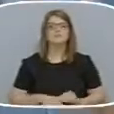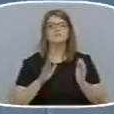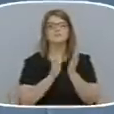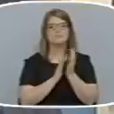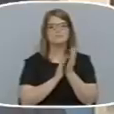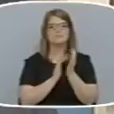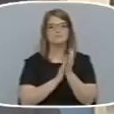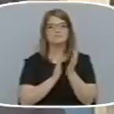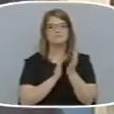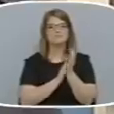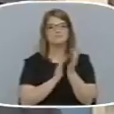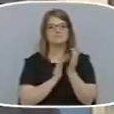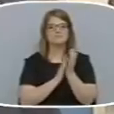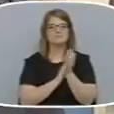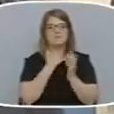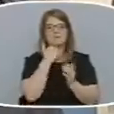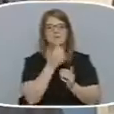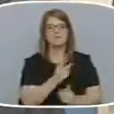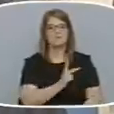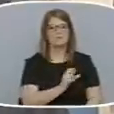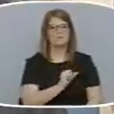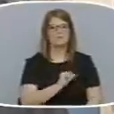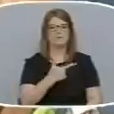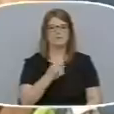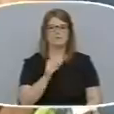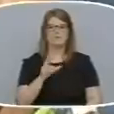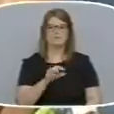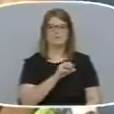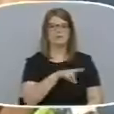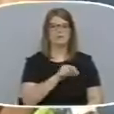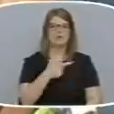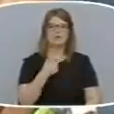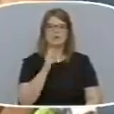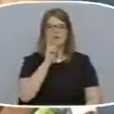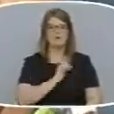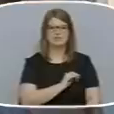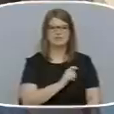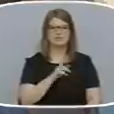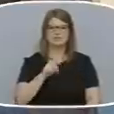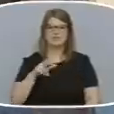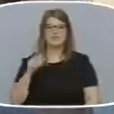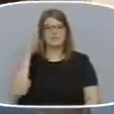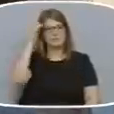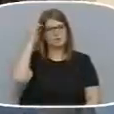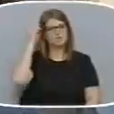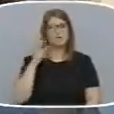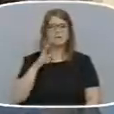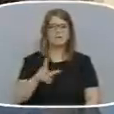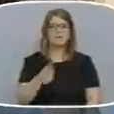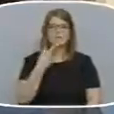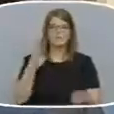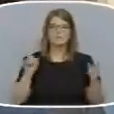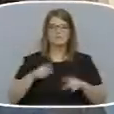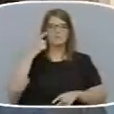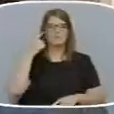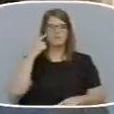palmas. Obrigada. Enorme talento, Vítor Norte. E a Sandela Andrade, a nossa Pocahontas. Amanhã estamos de regresso, quinta-feira, com